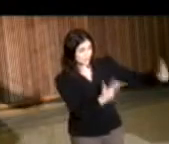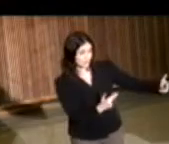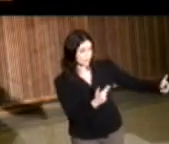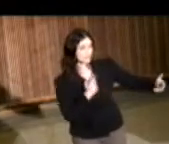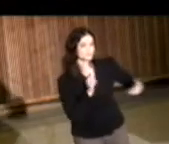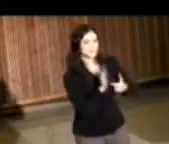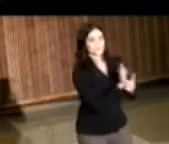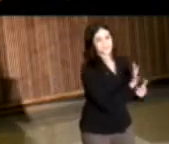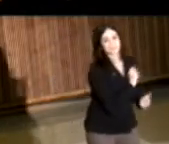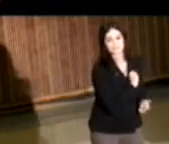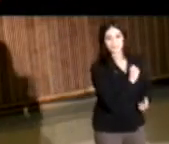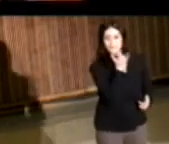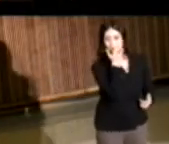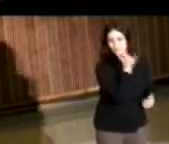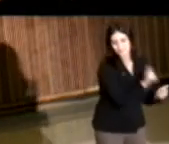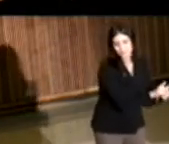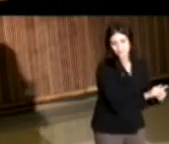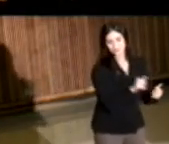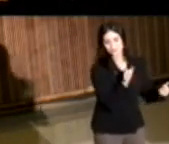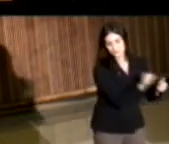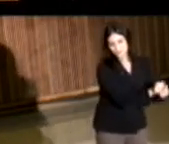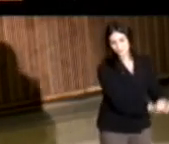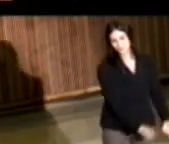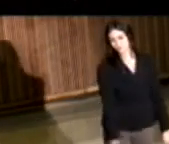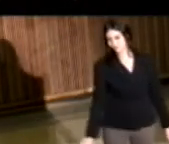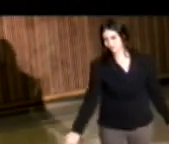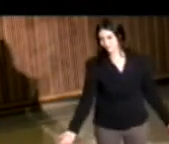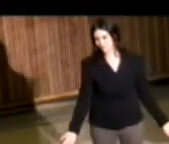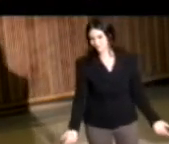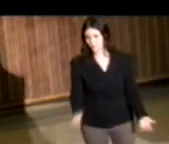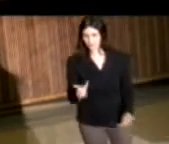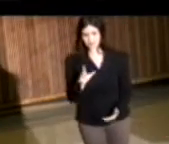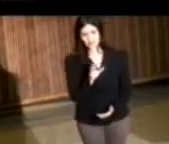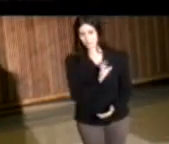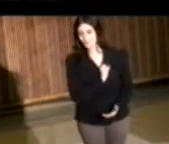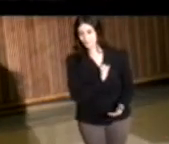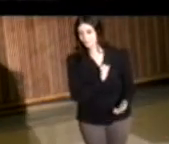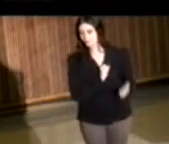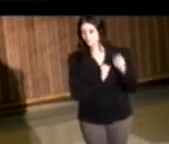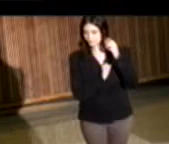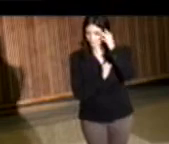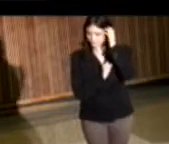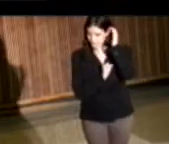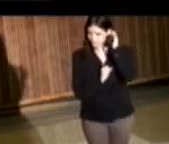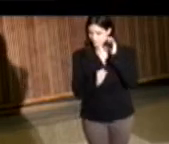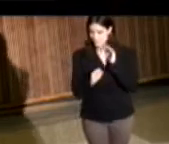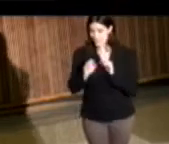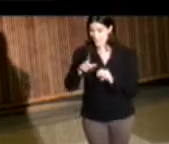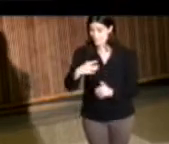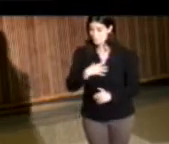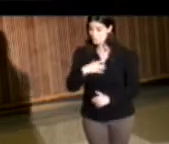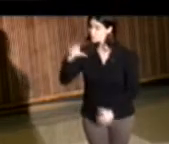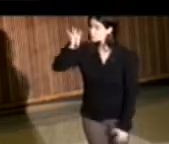Deus fizesse na minha vida, e o que Ele tem feito por mim, eu tenho que de alguma maneira